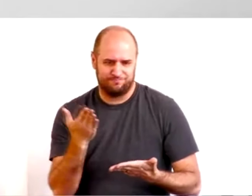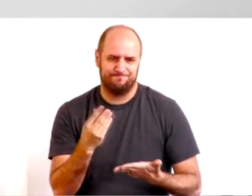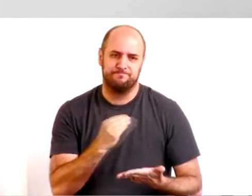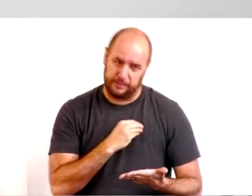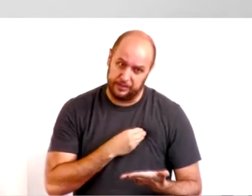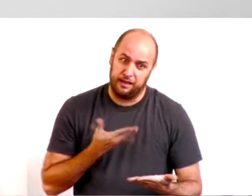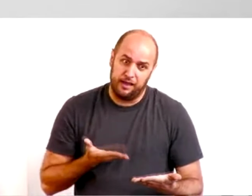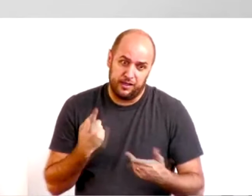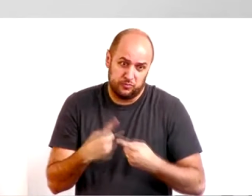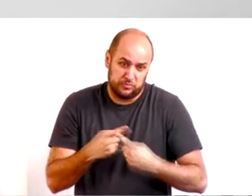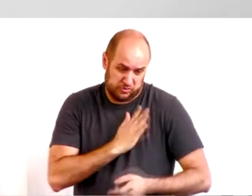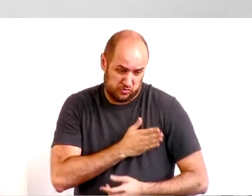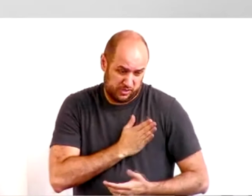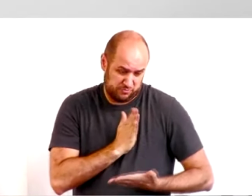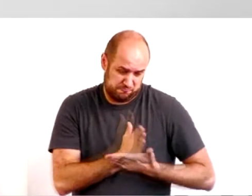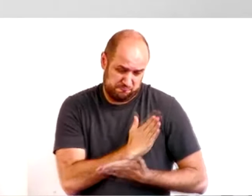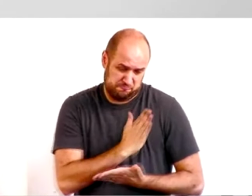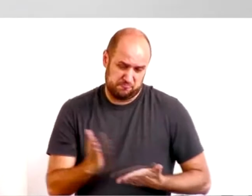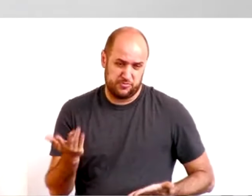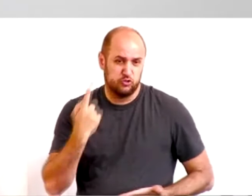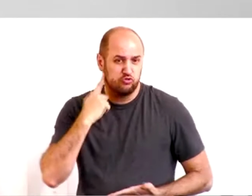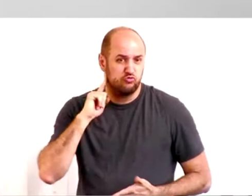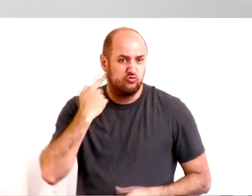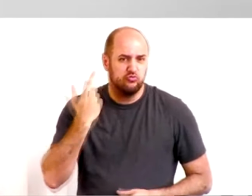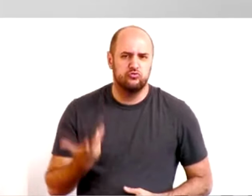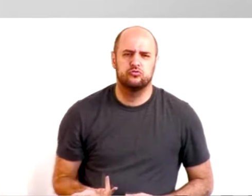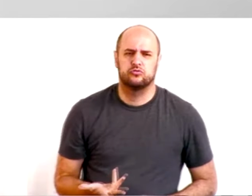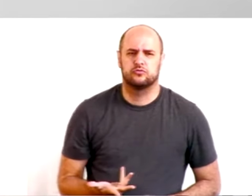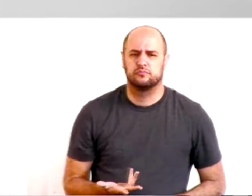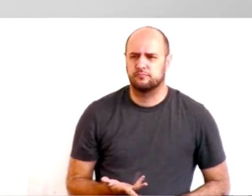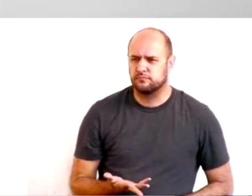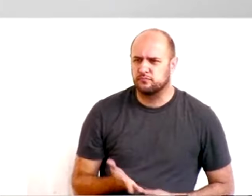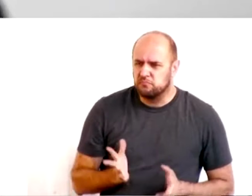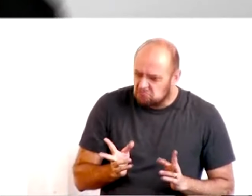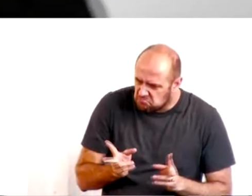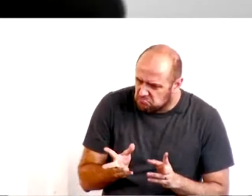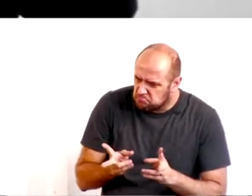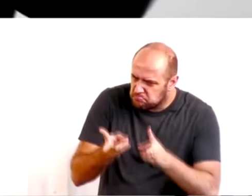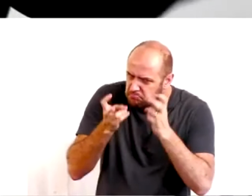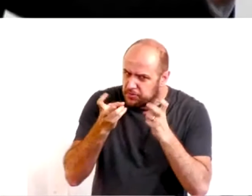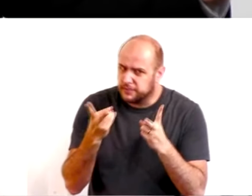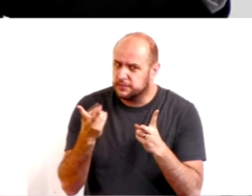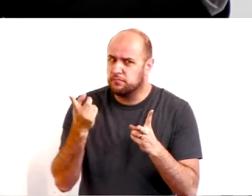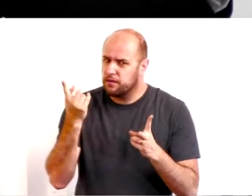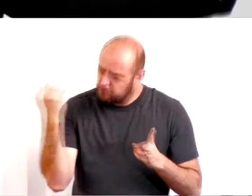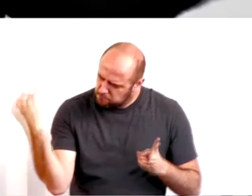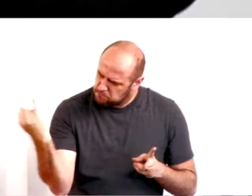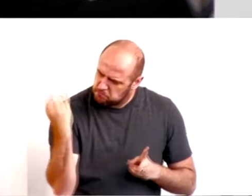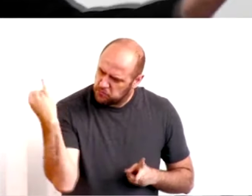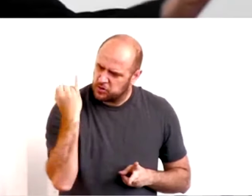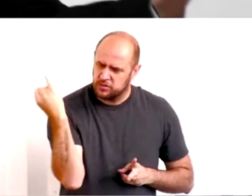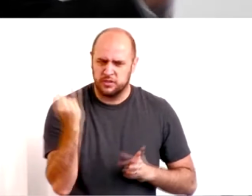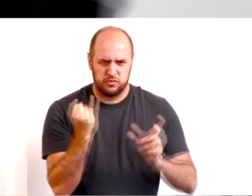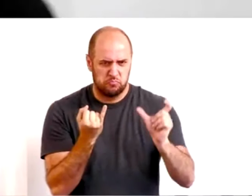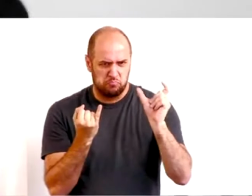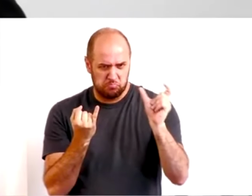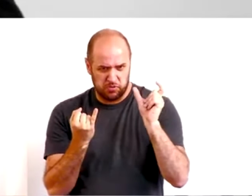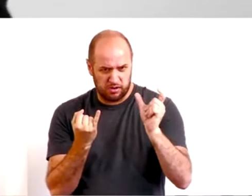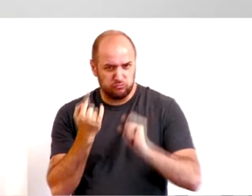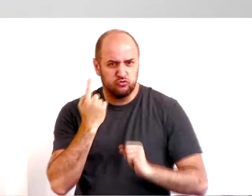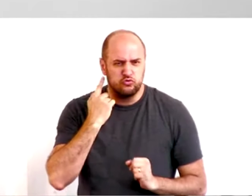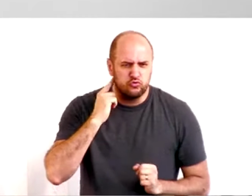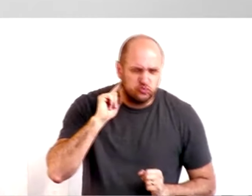pecando por ter um coração impuro. Percebam então a abrangência do termo impureza